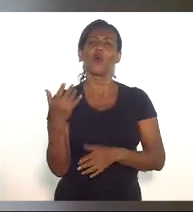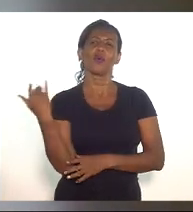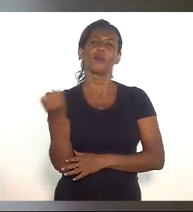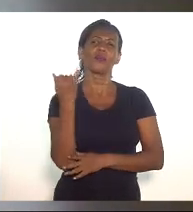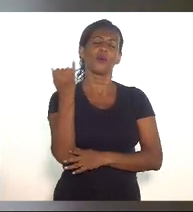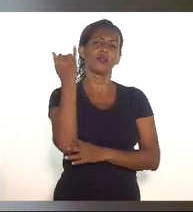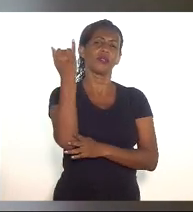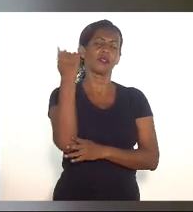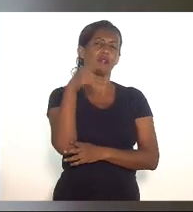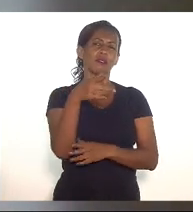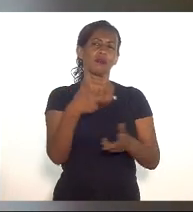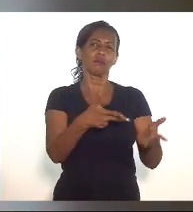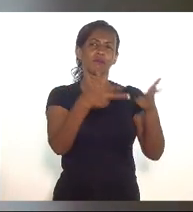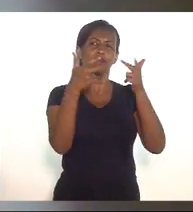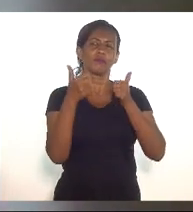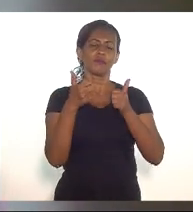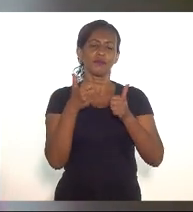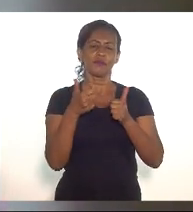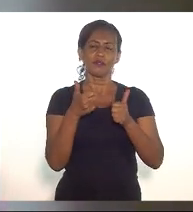o secretário percebe